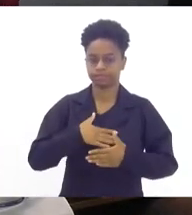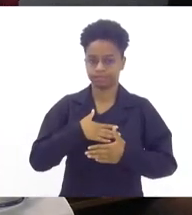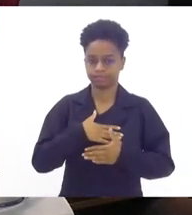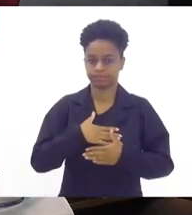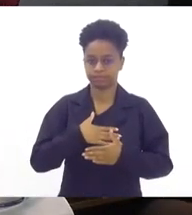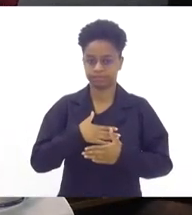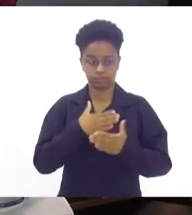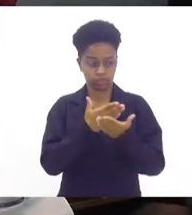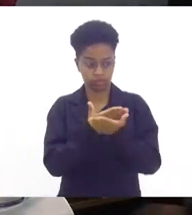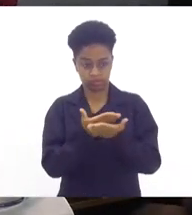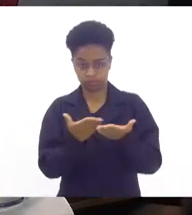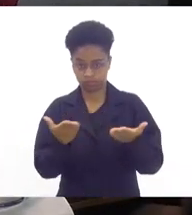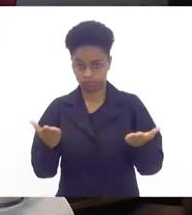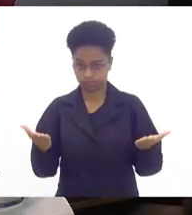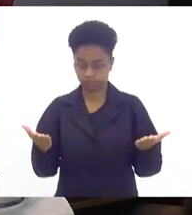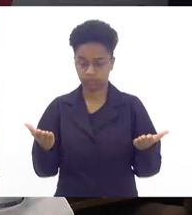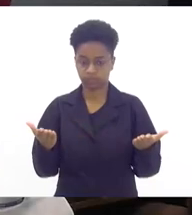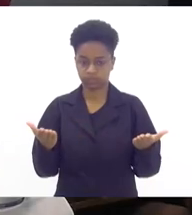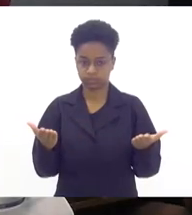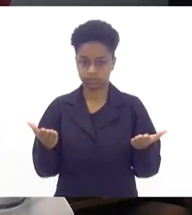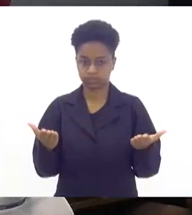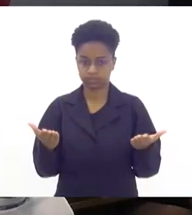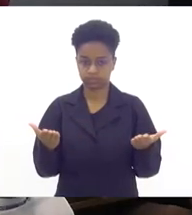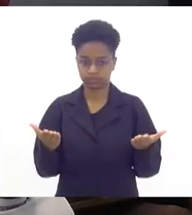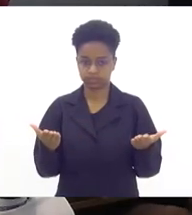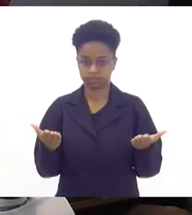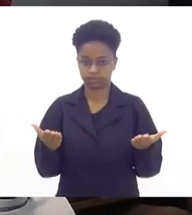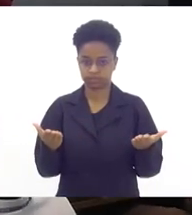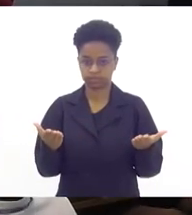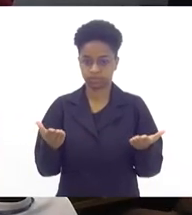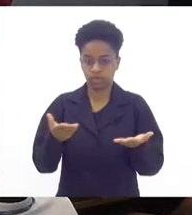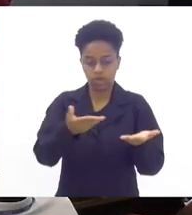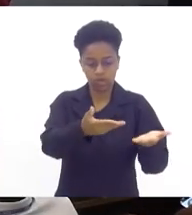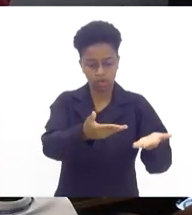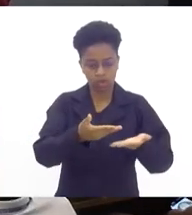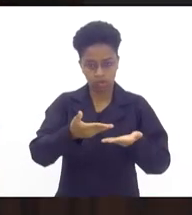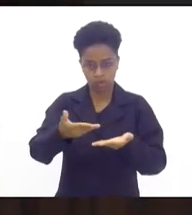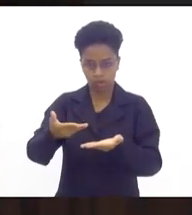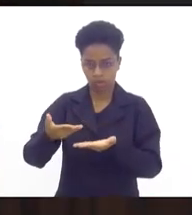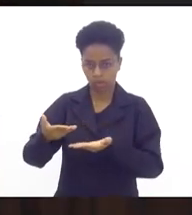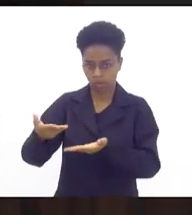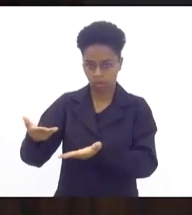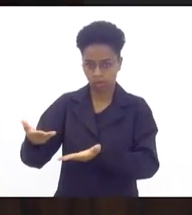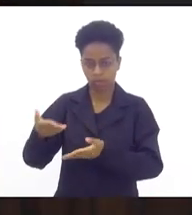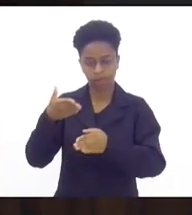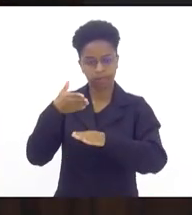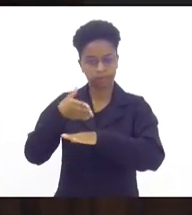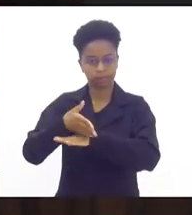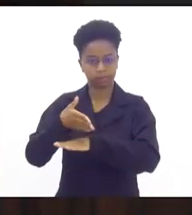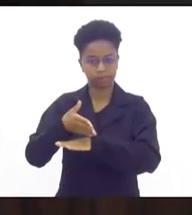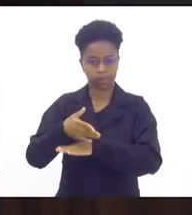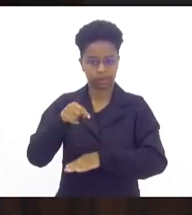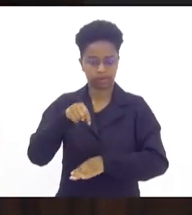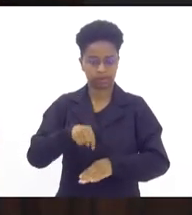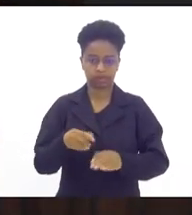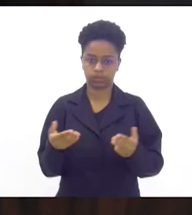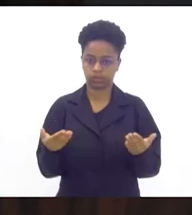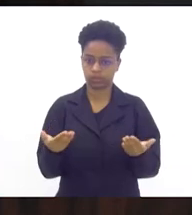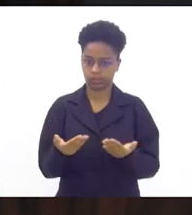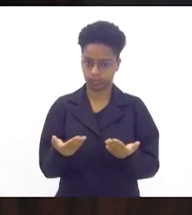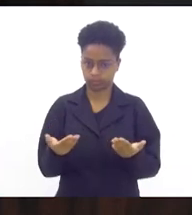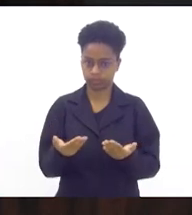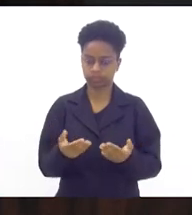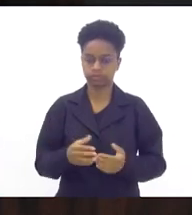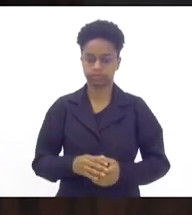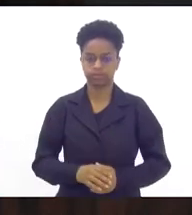todos vocês que receberam o convite para que está numa gestão